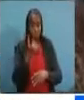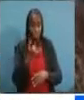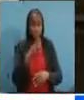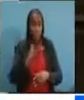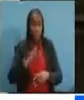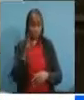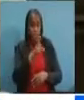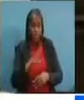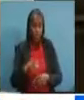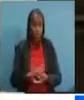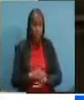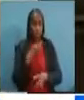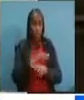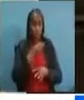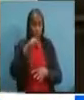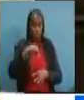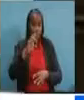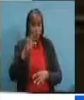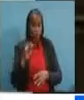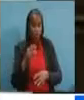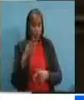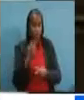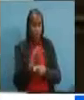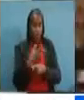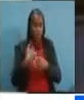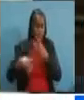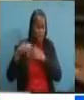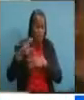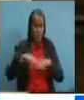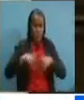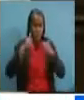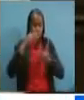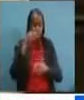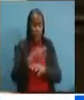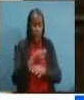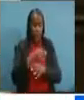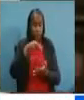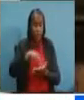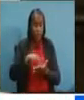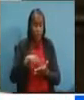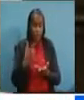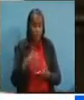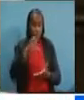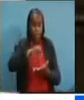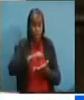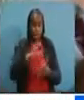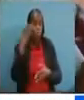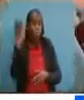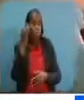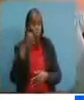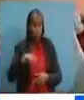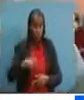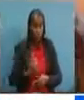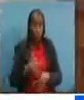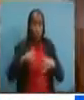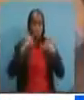da Morna como Património da Humanidade é a celebração de Mindelo por excelência como a capital da cultura de Cabo Verde.